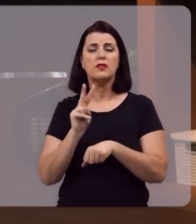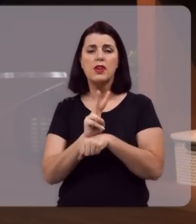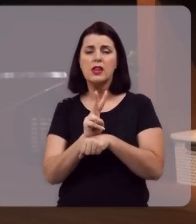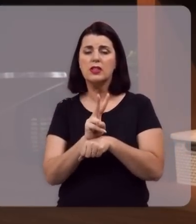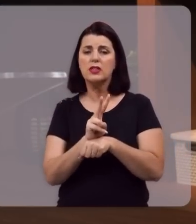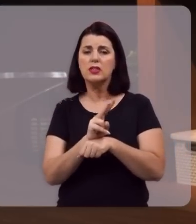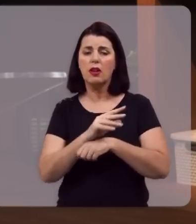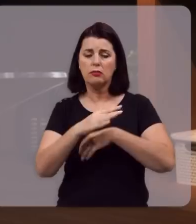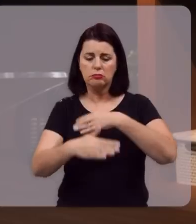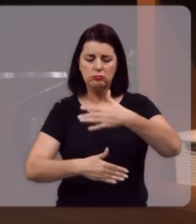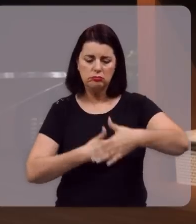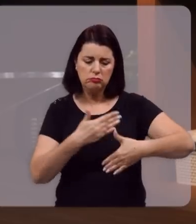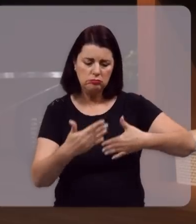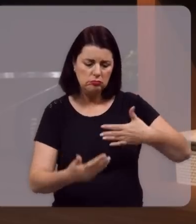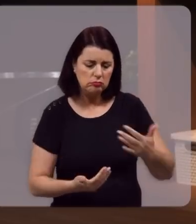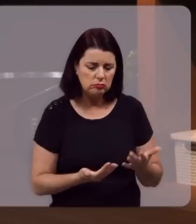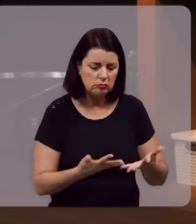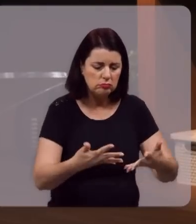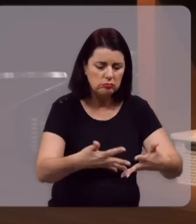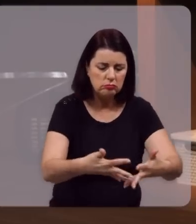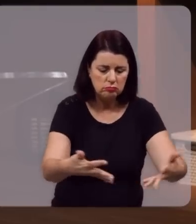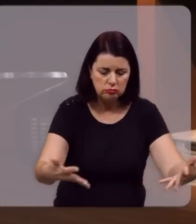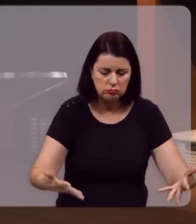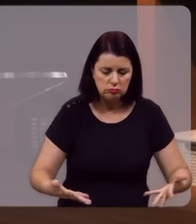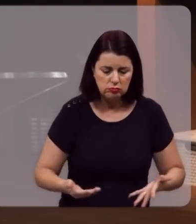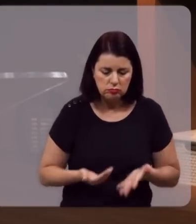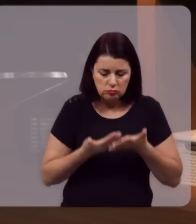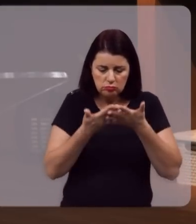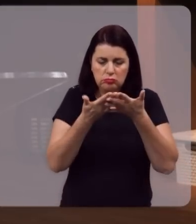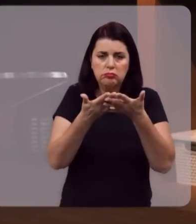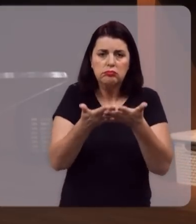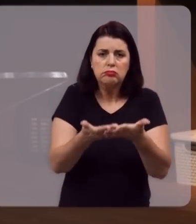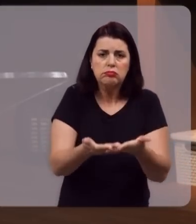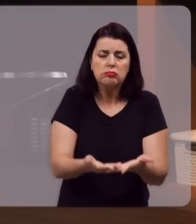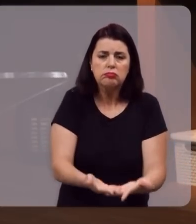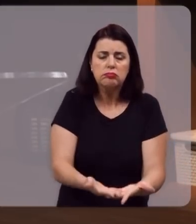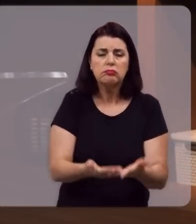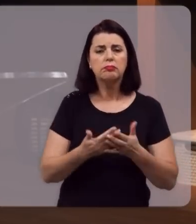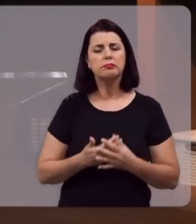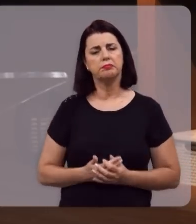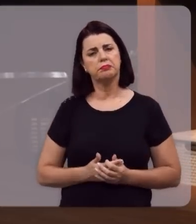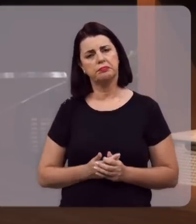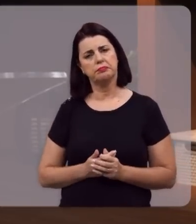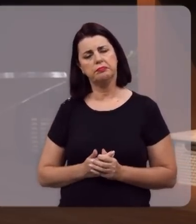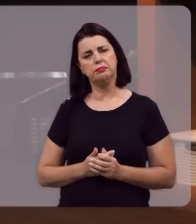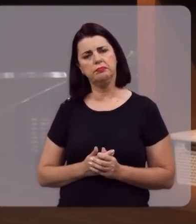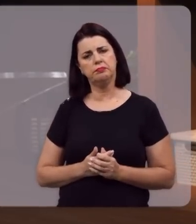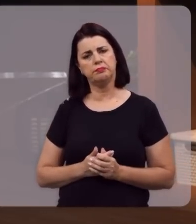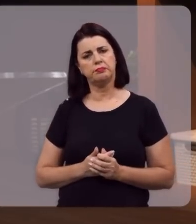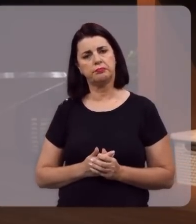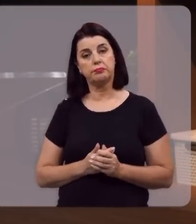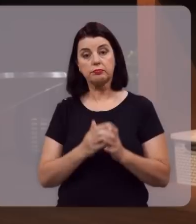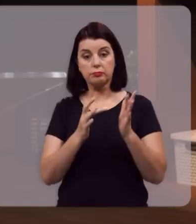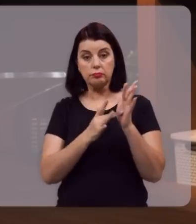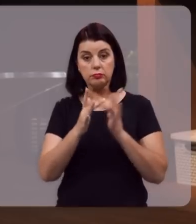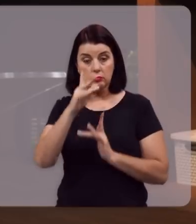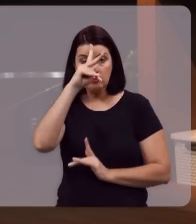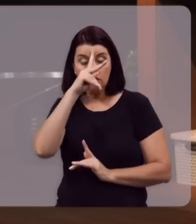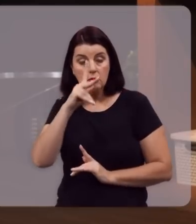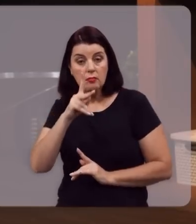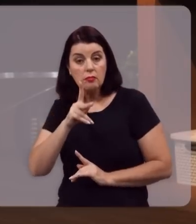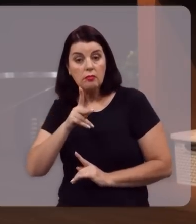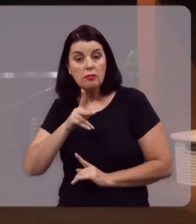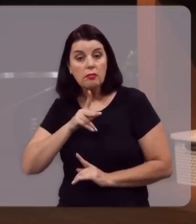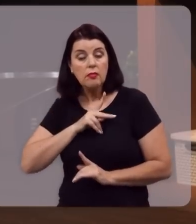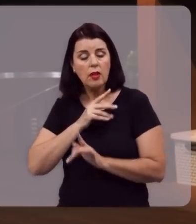enfaixado em panos, colocado num coxo de animal comer numa manjedoura. Ele a si